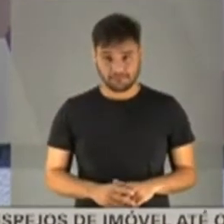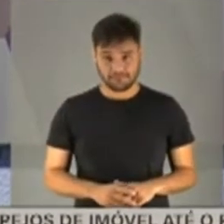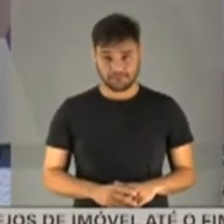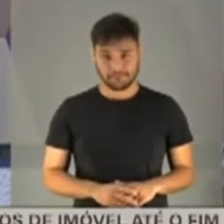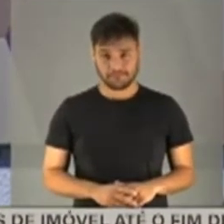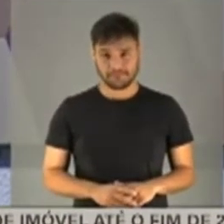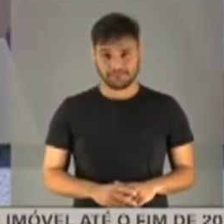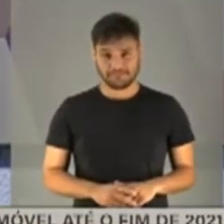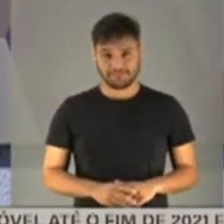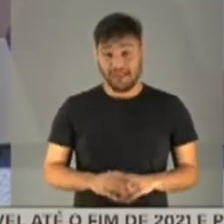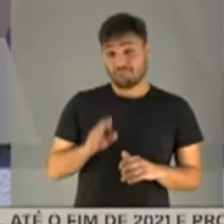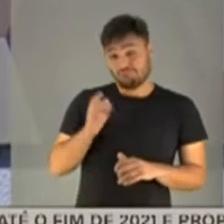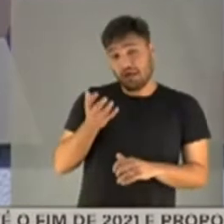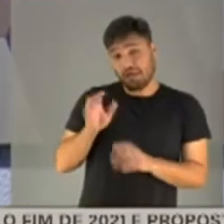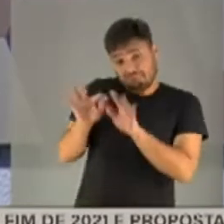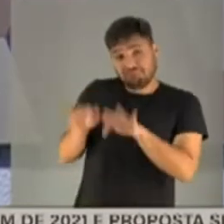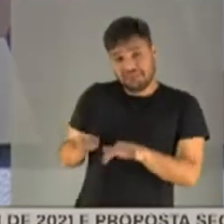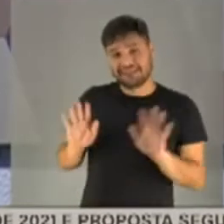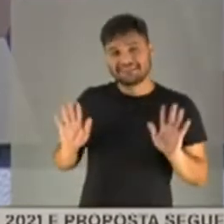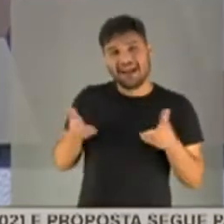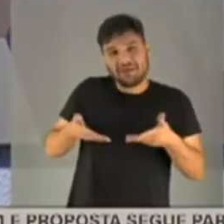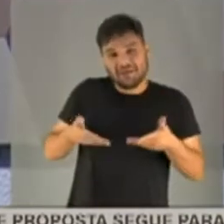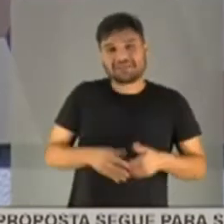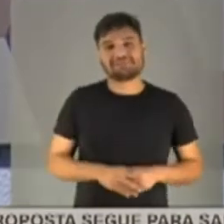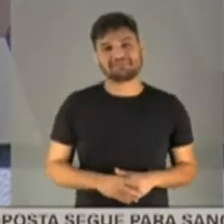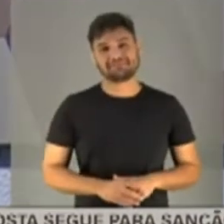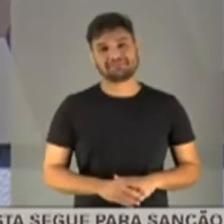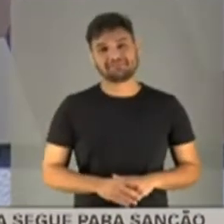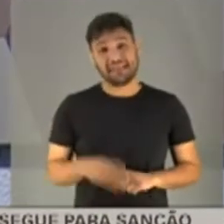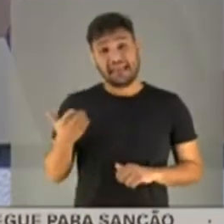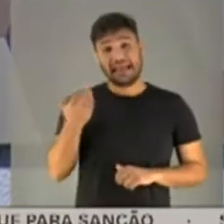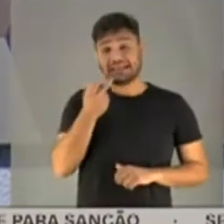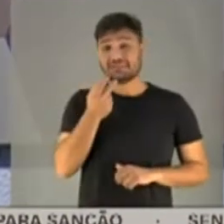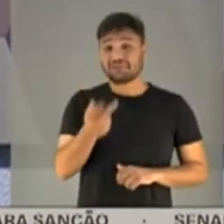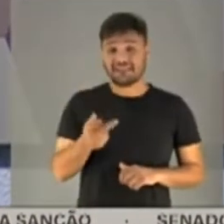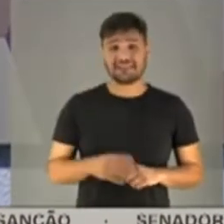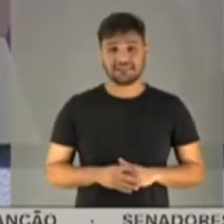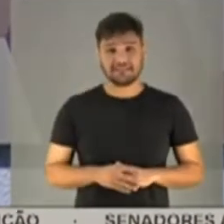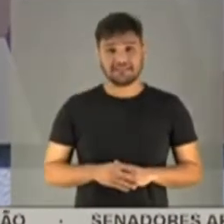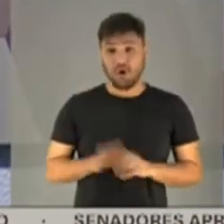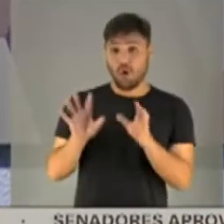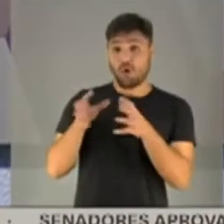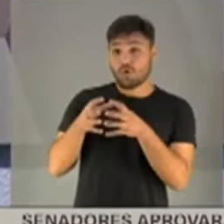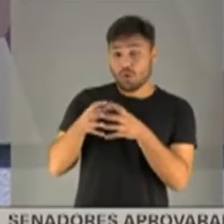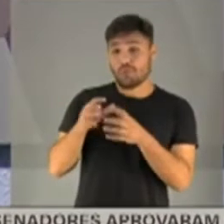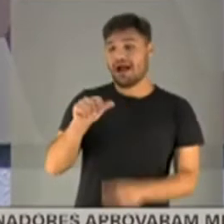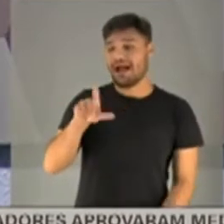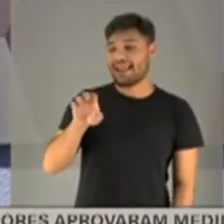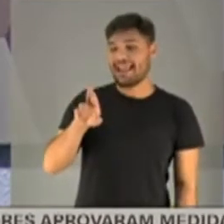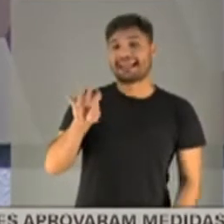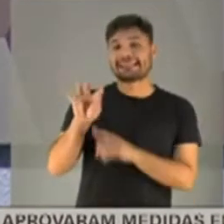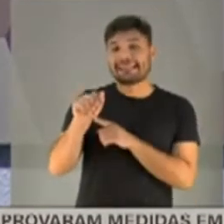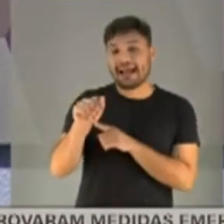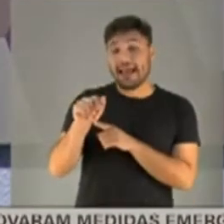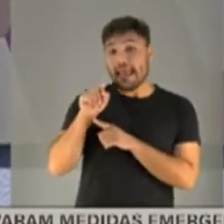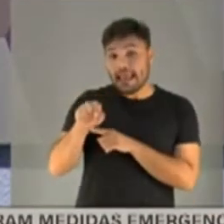Isso. Para encerrar, como eu disse, o Grupo Alerta está movido pelo senso de